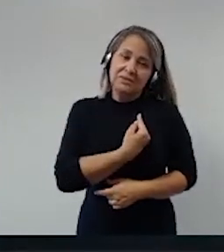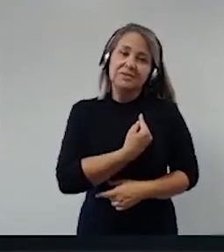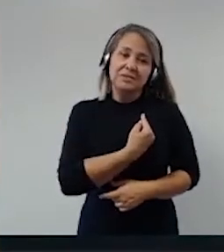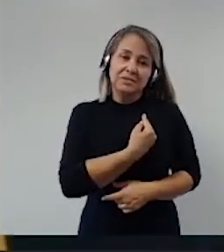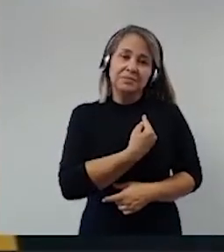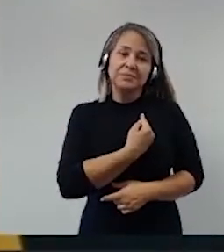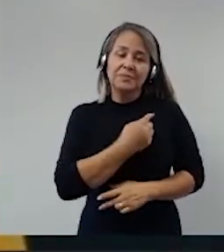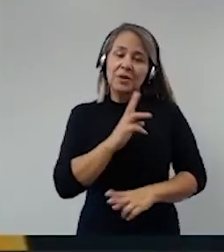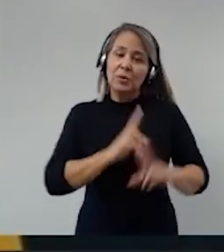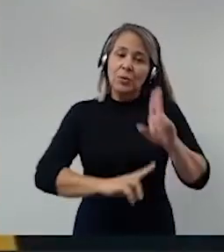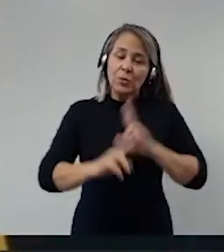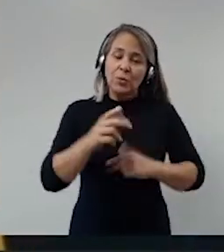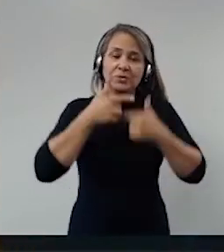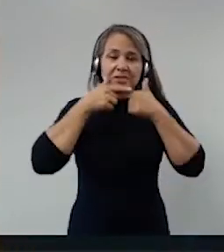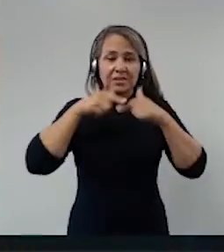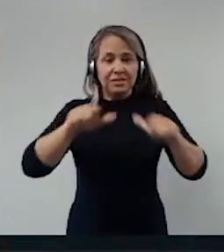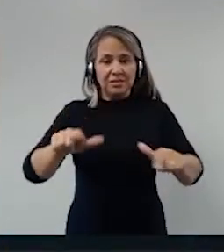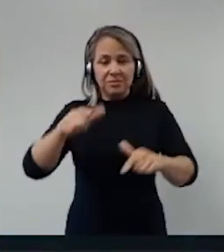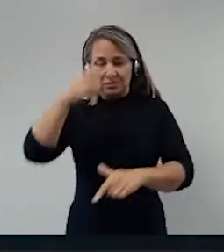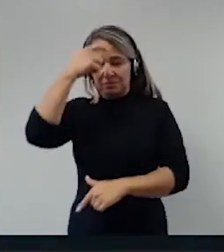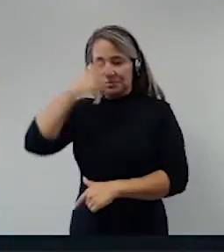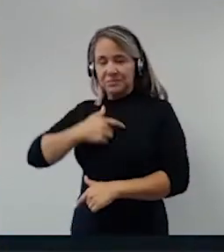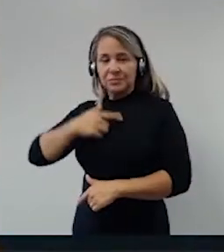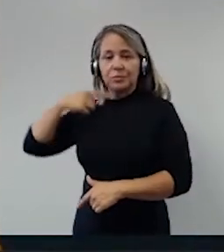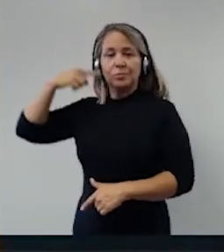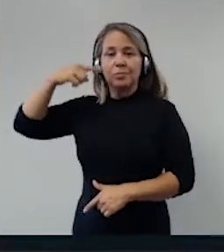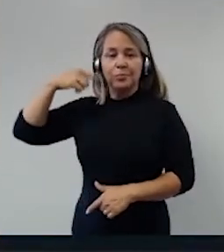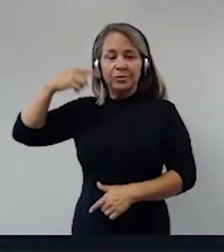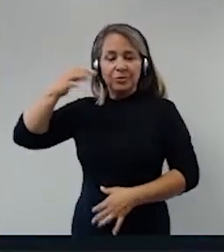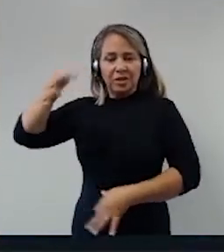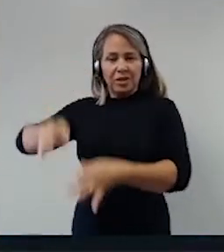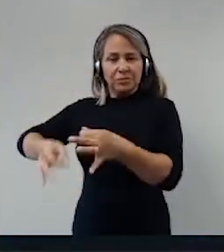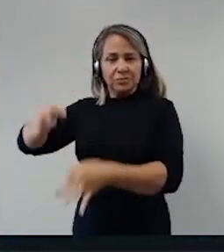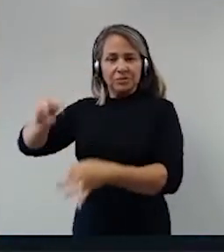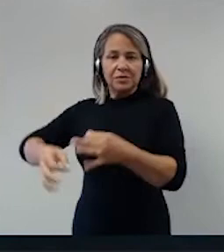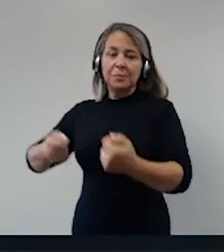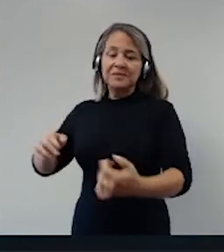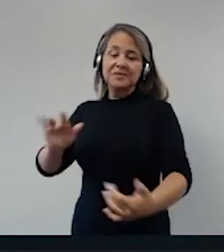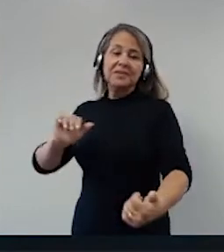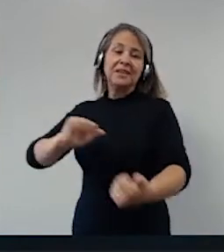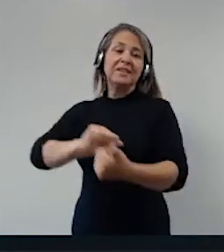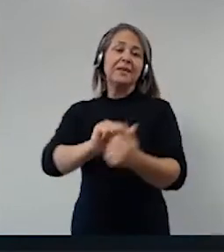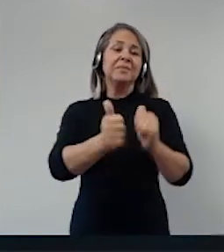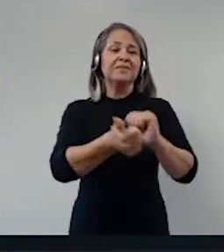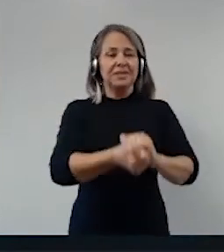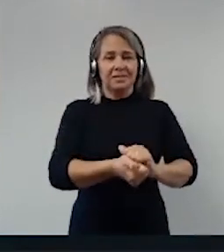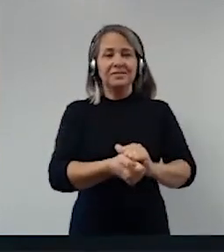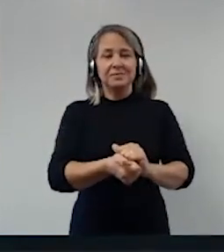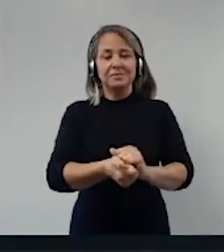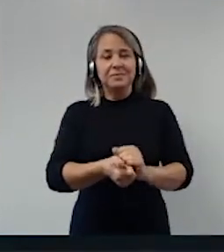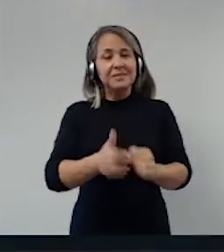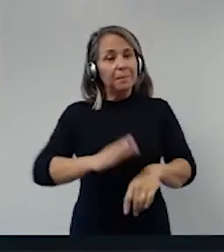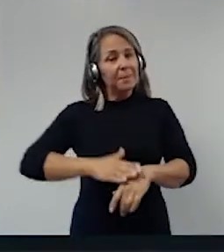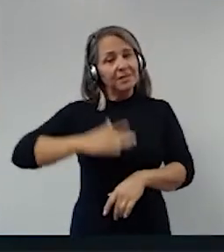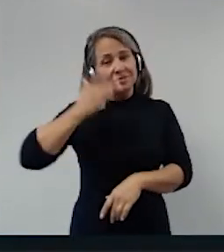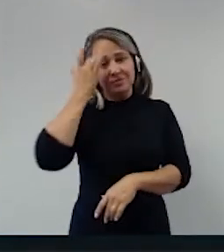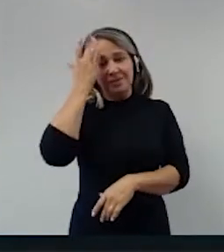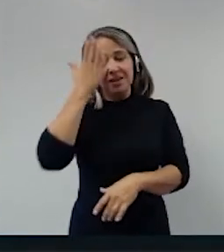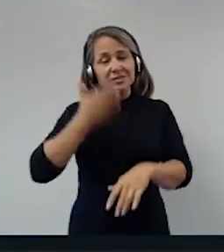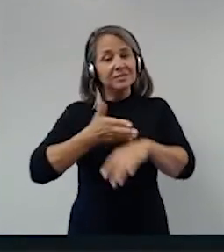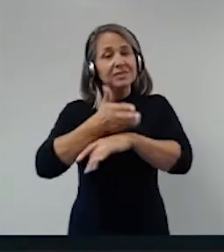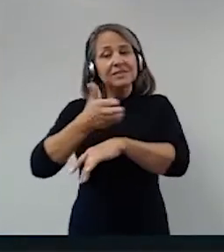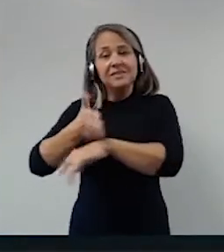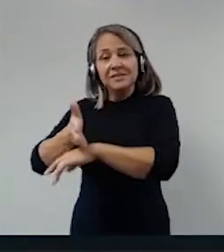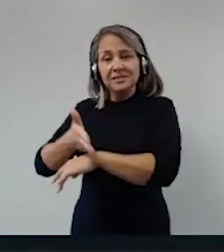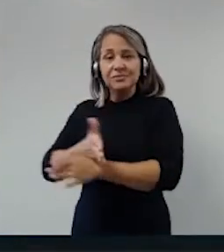o uso da linguagem, né, do advogado, o uso da linguagem jurídica precisa ser adaptado para se tornar acessível e se